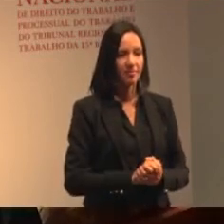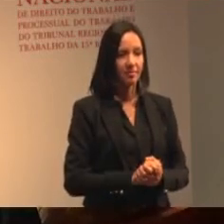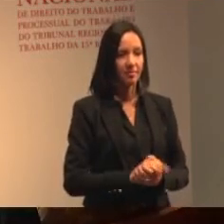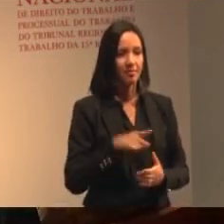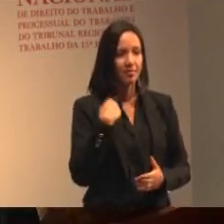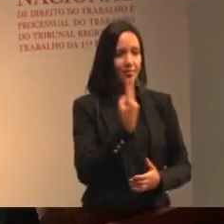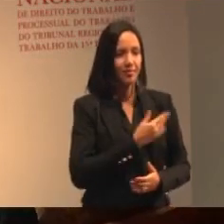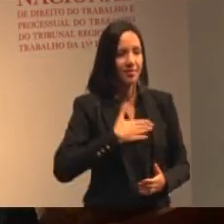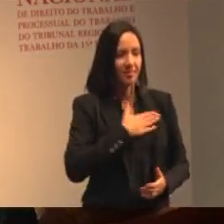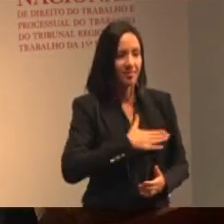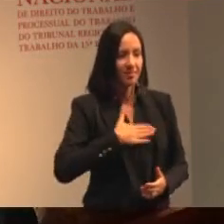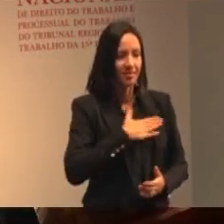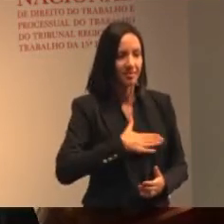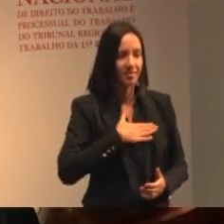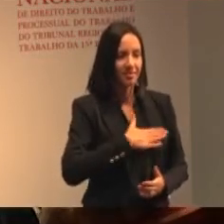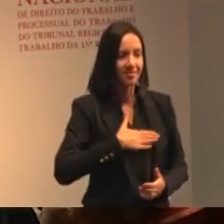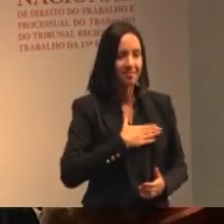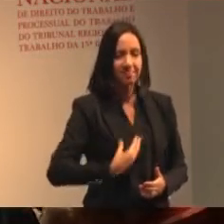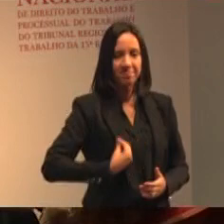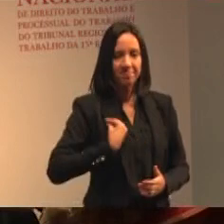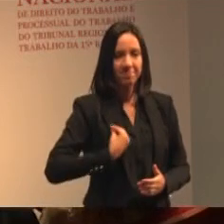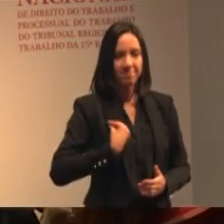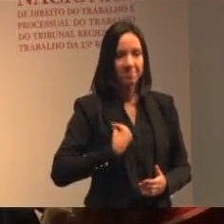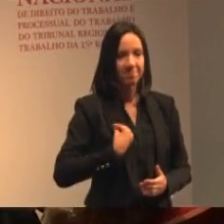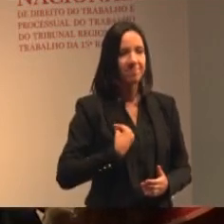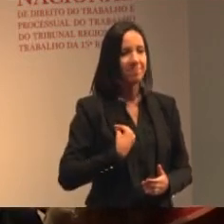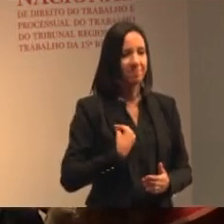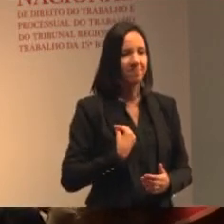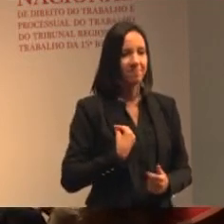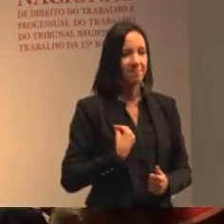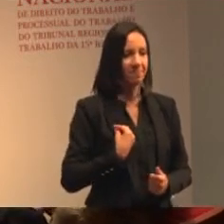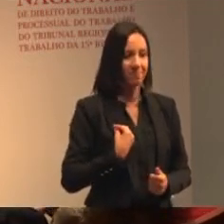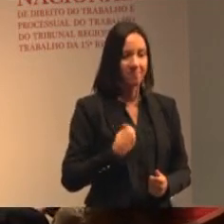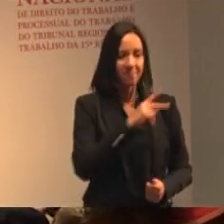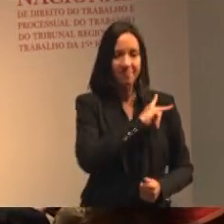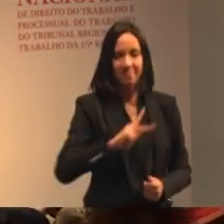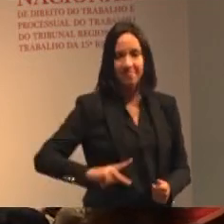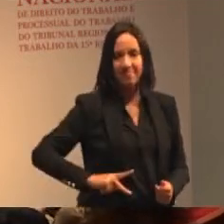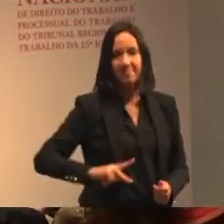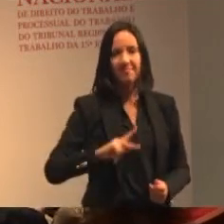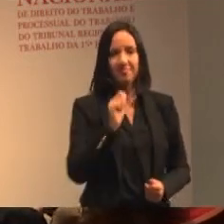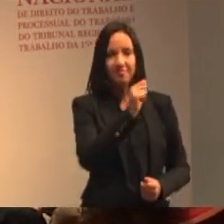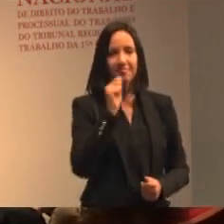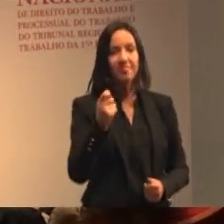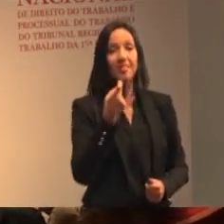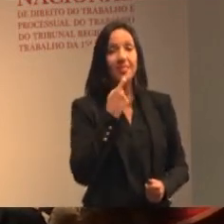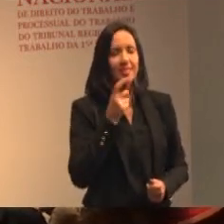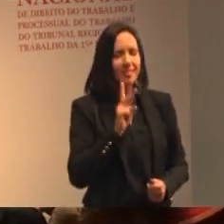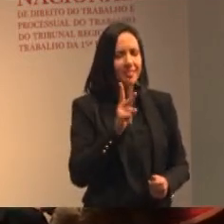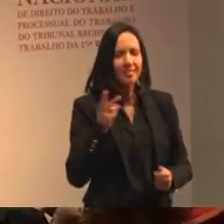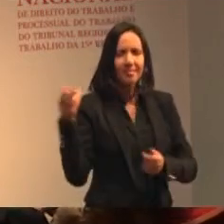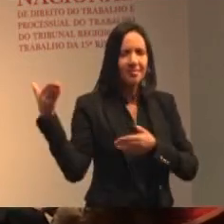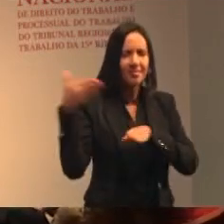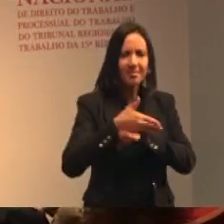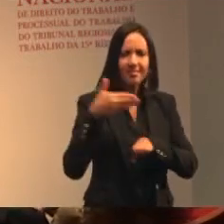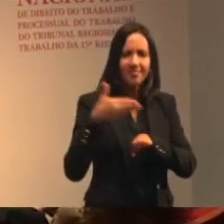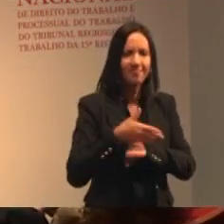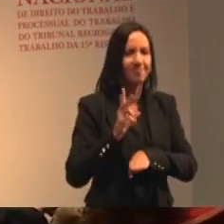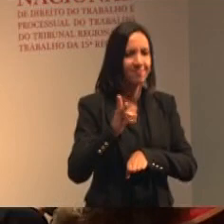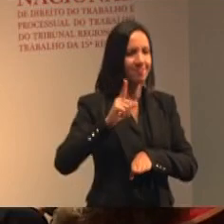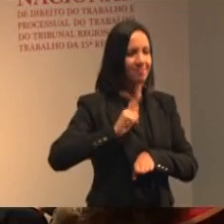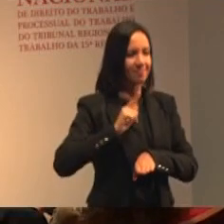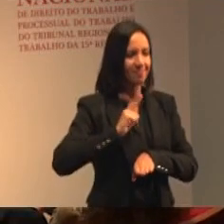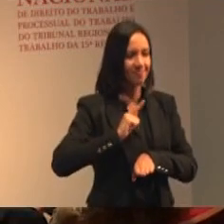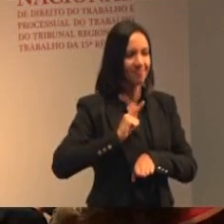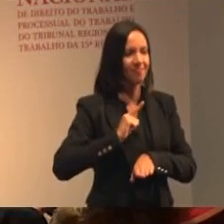nosso querido Daniel Blinkenstein, o presidente da subseção de Campinas, que também sempre nos honra, inclusive movimentando toda a